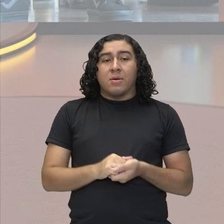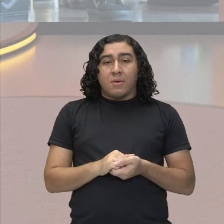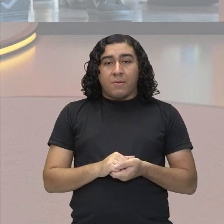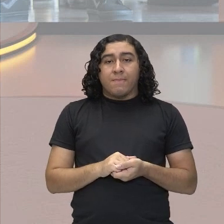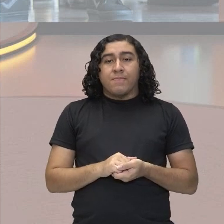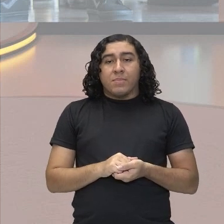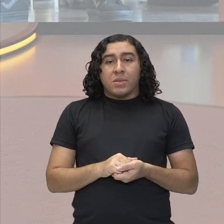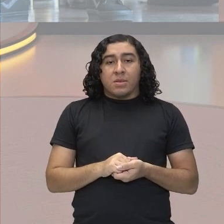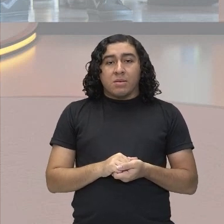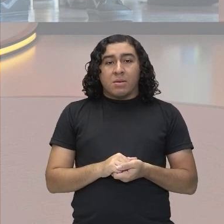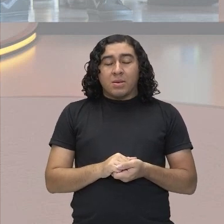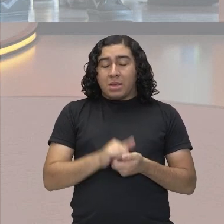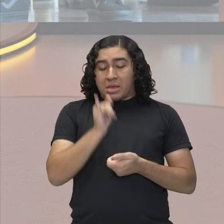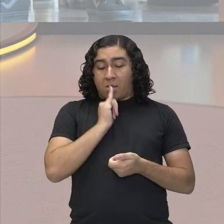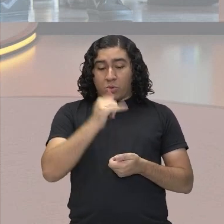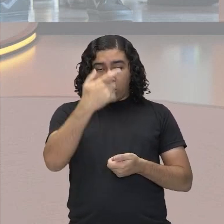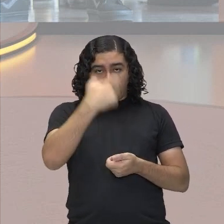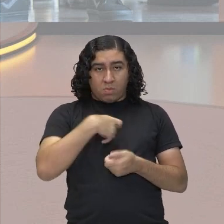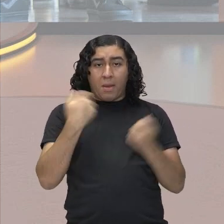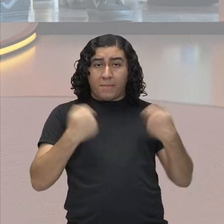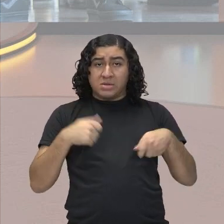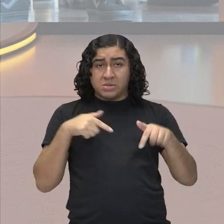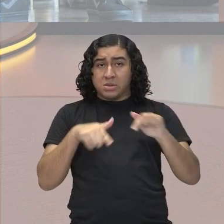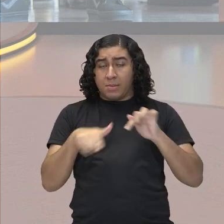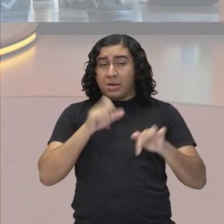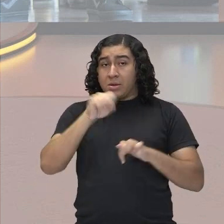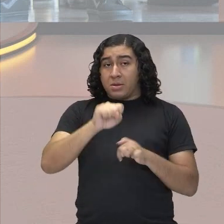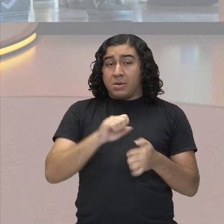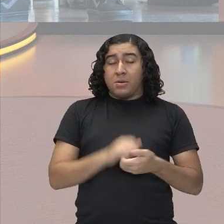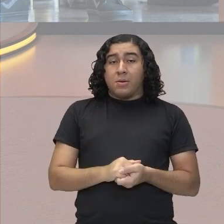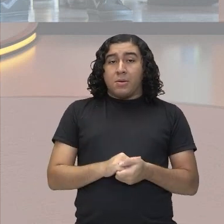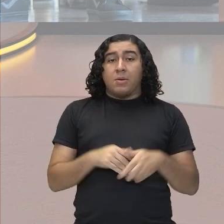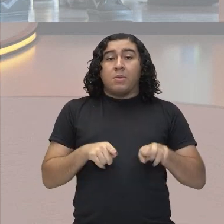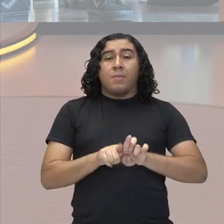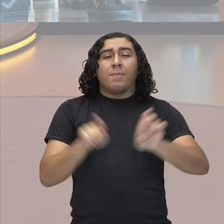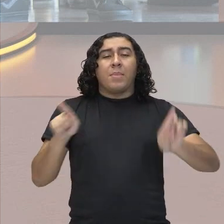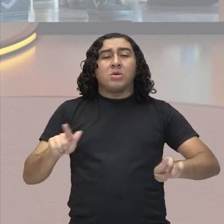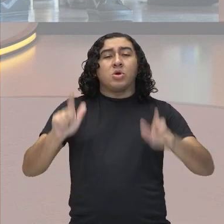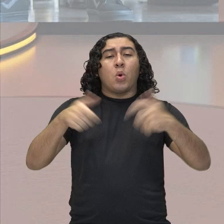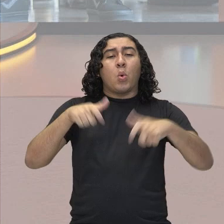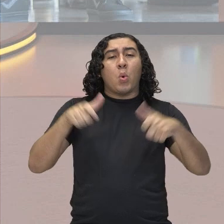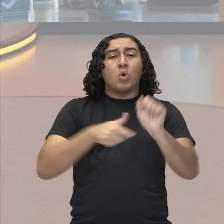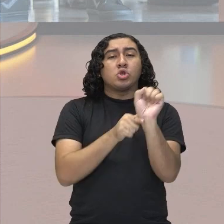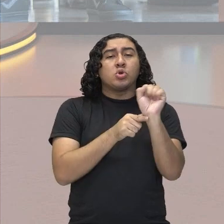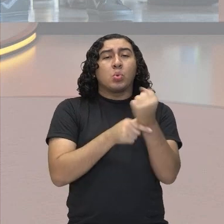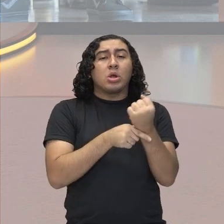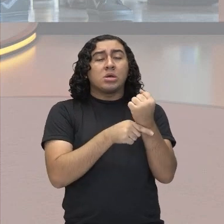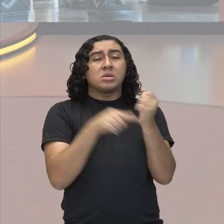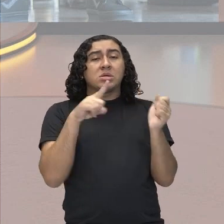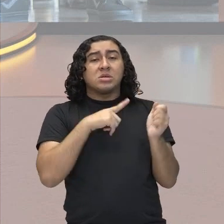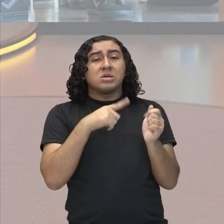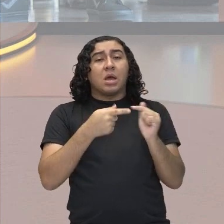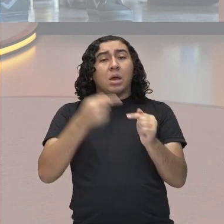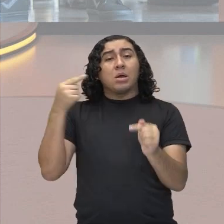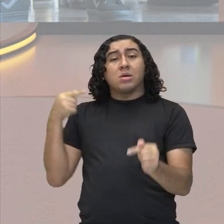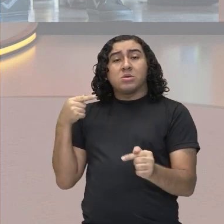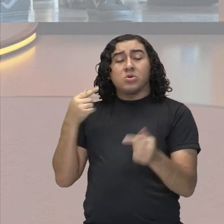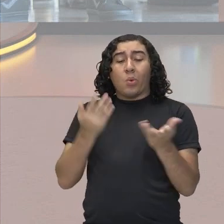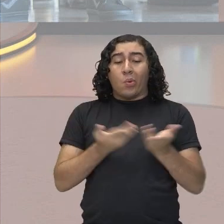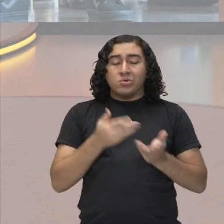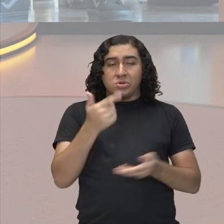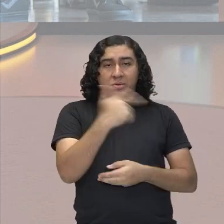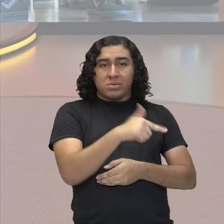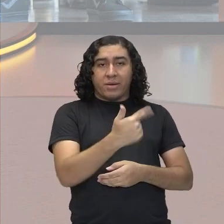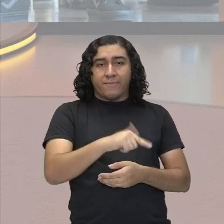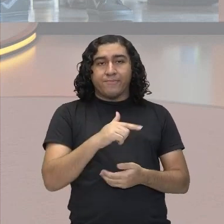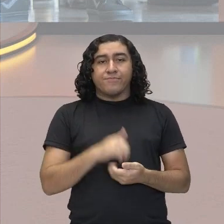trabalhar. Eu preciso trabalhar, né? Mas cadê a segurança que eu tinha? Hoje eu já não tenho